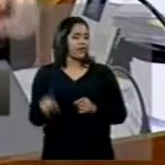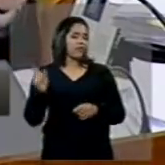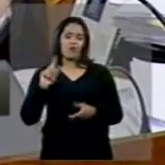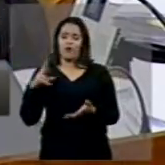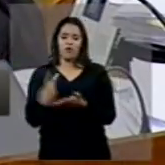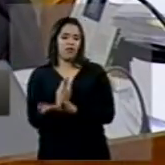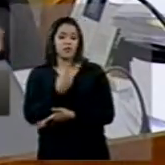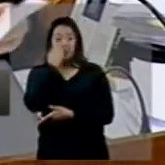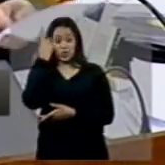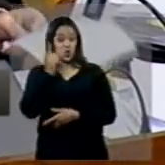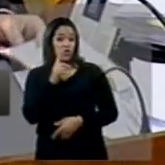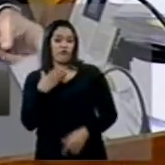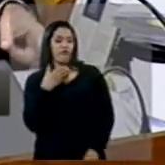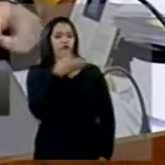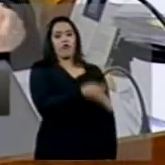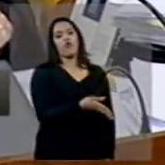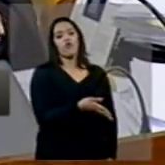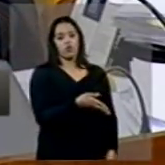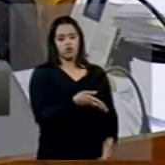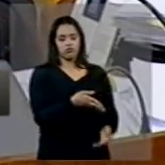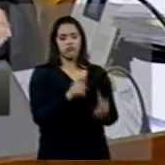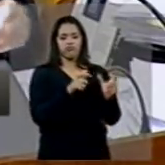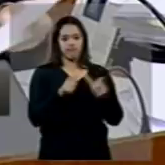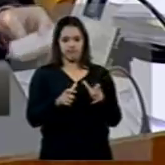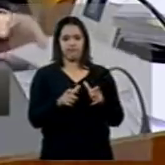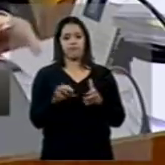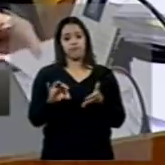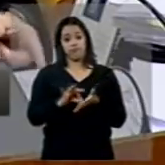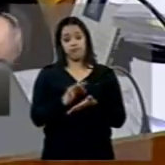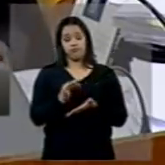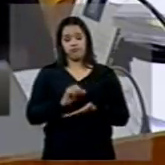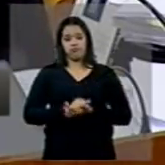aqueles que não compareceram.